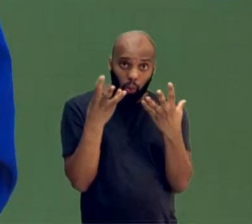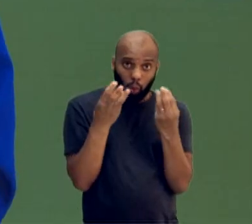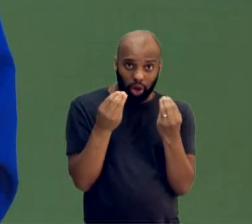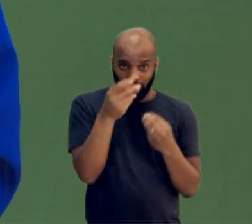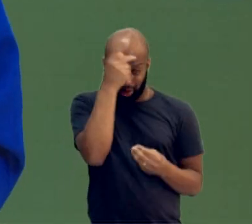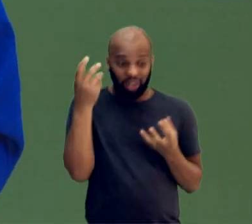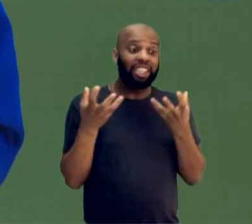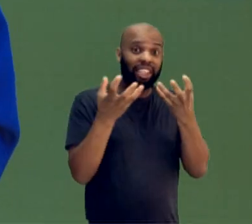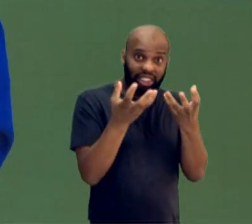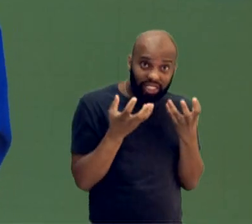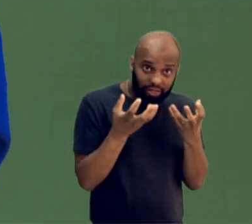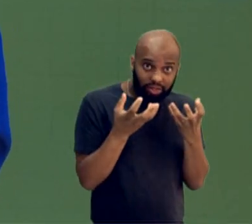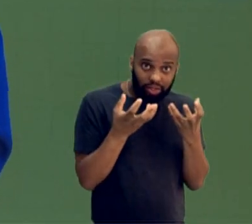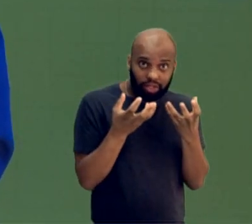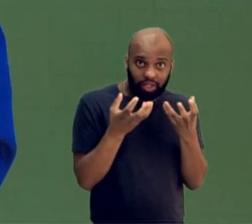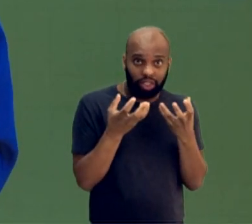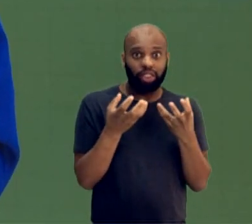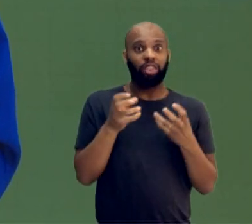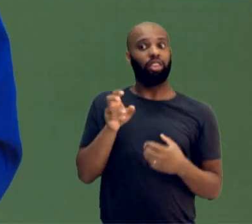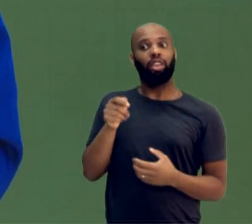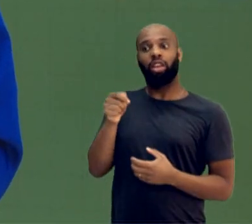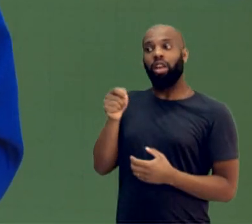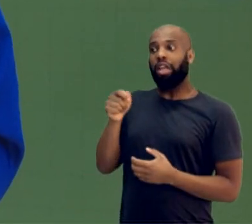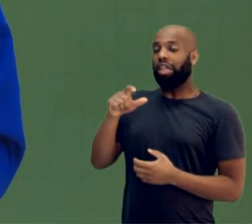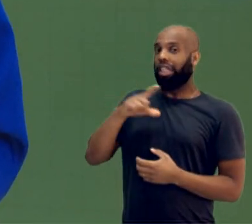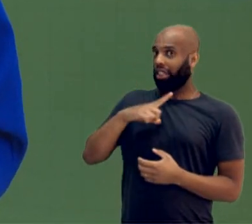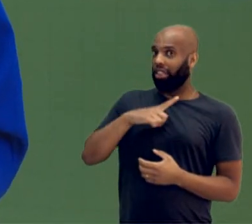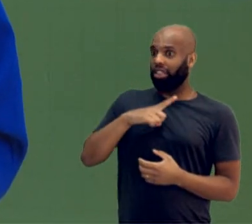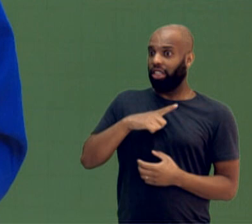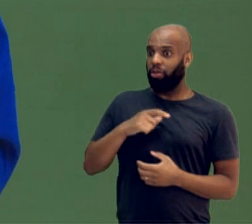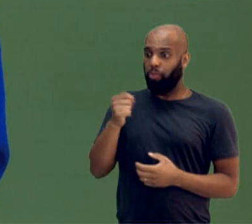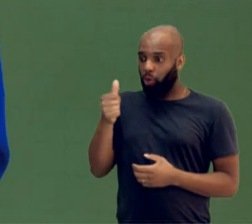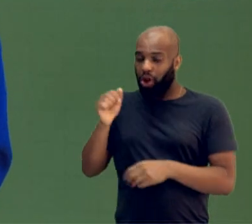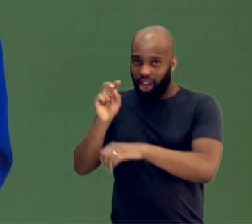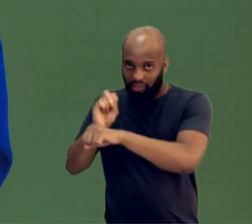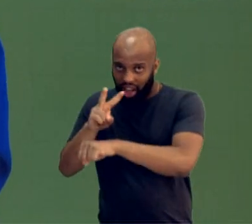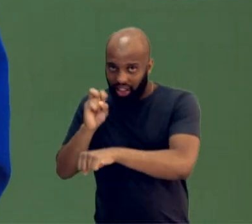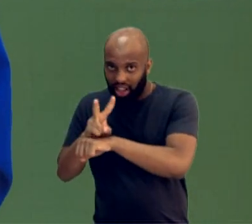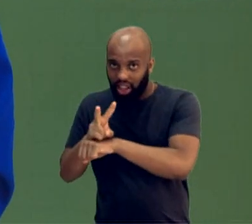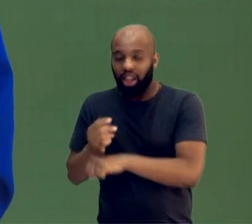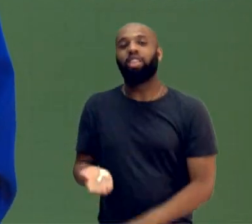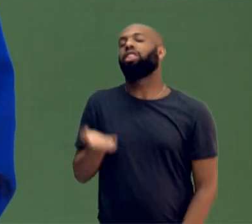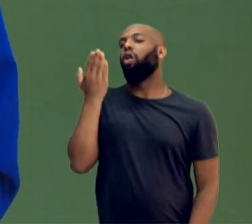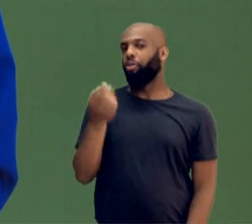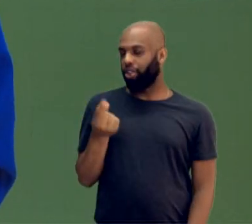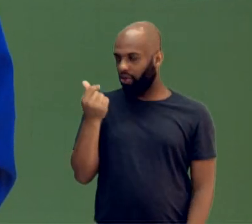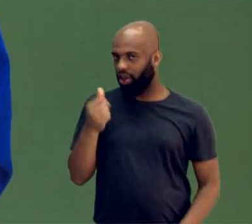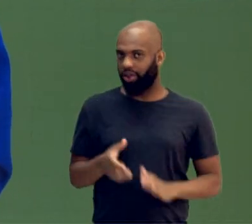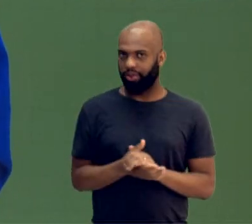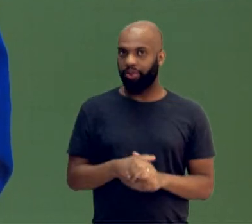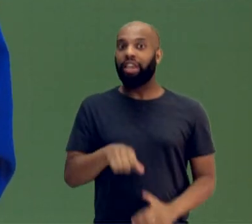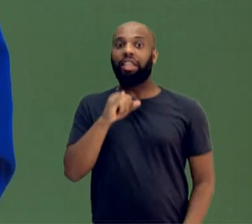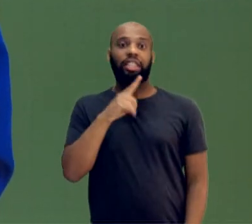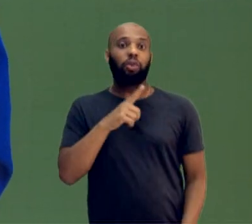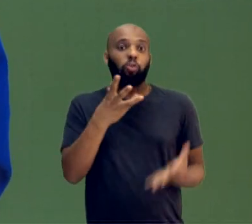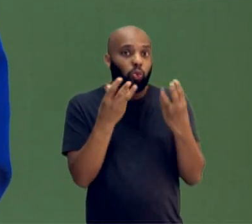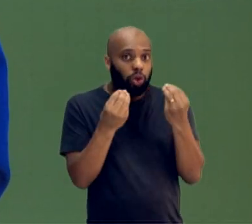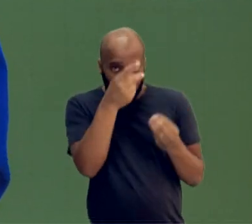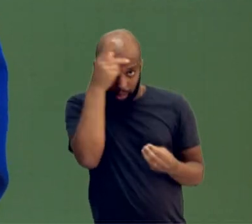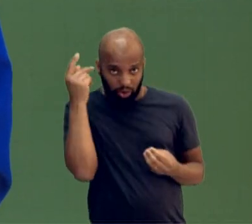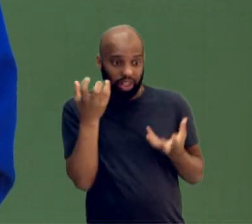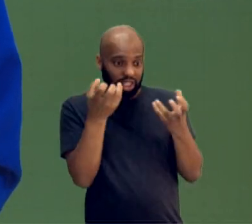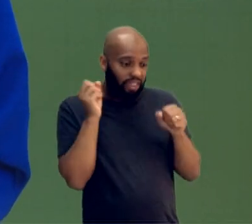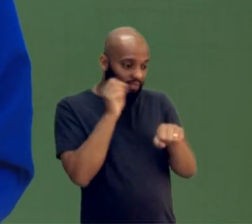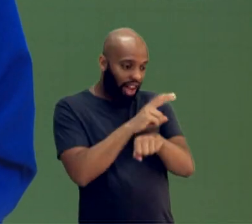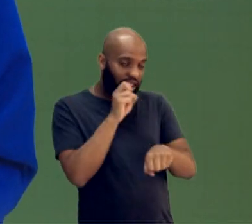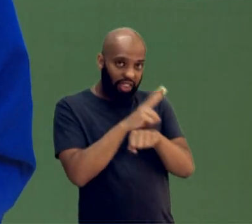que tende a acontecer com o preço? Né, ele diminui. Se é muita gente procurando o mesmo a vaga de emprego, qual que é a ideia